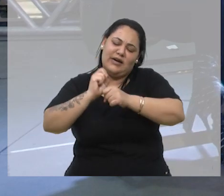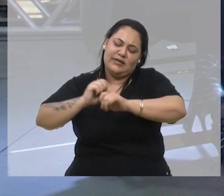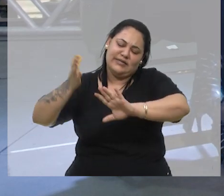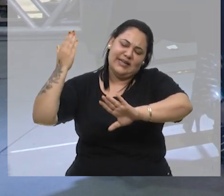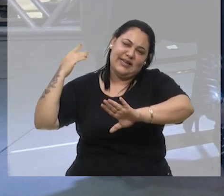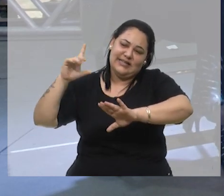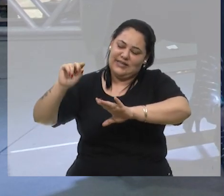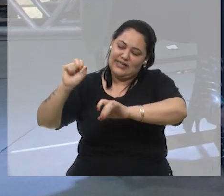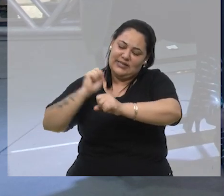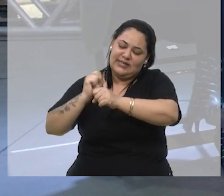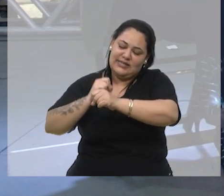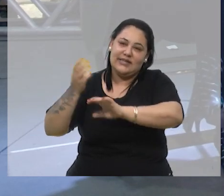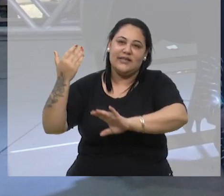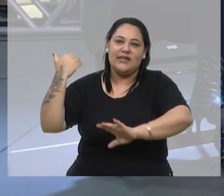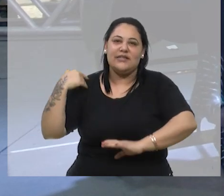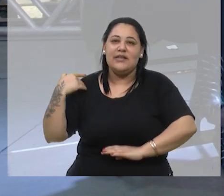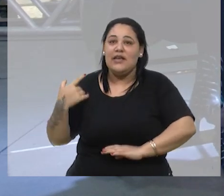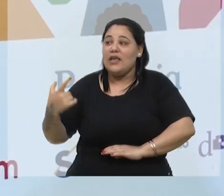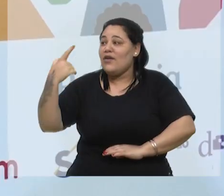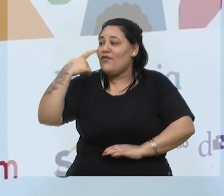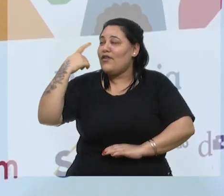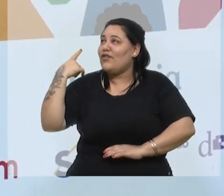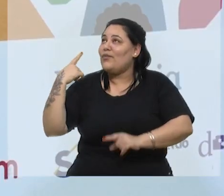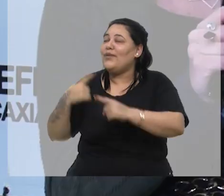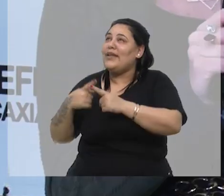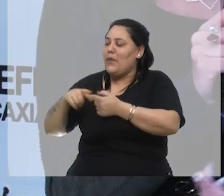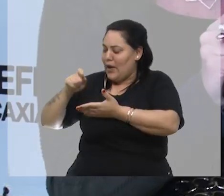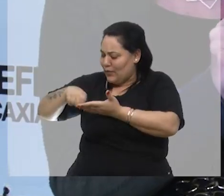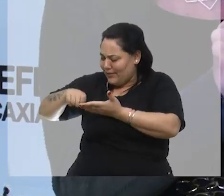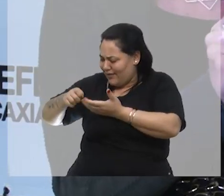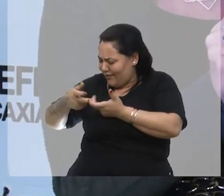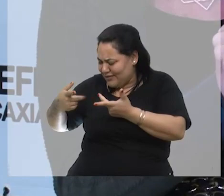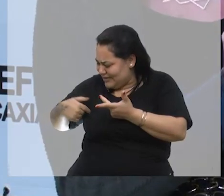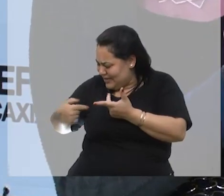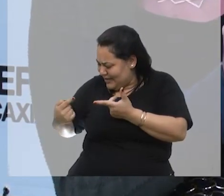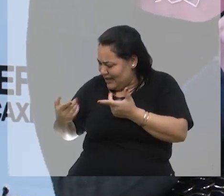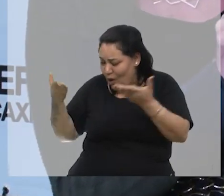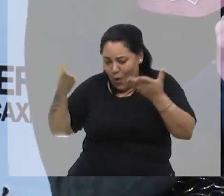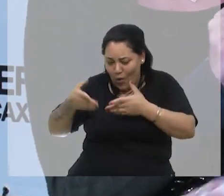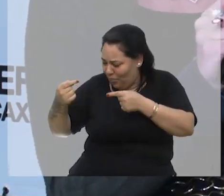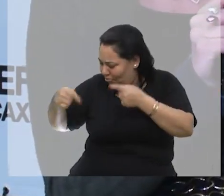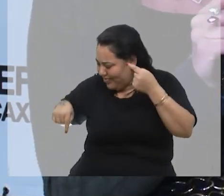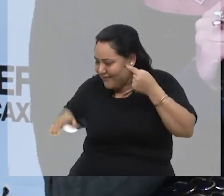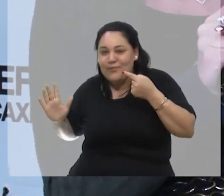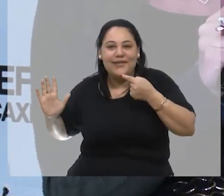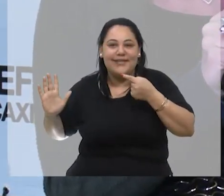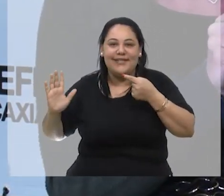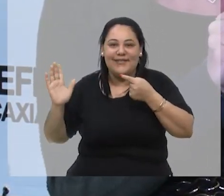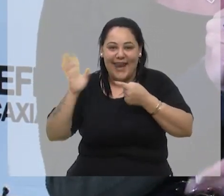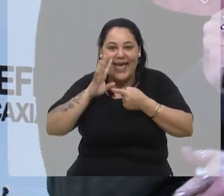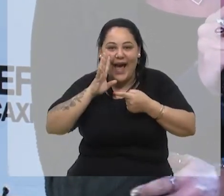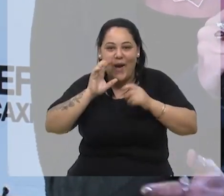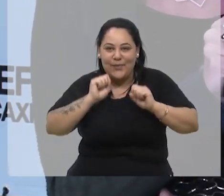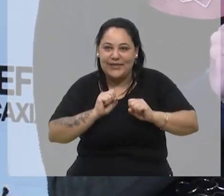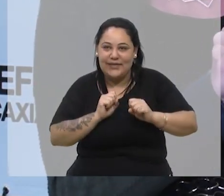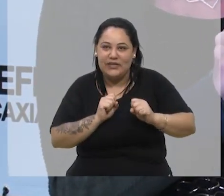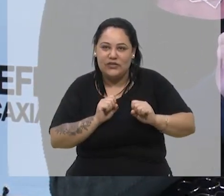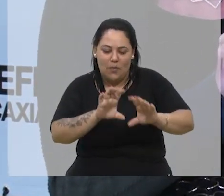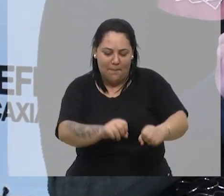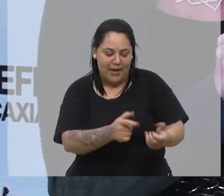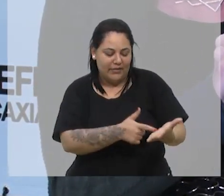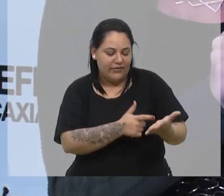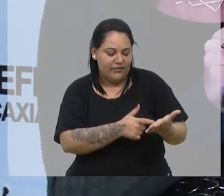anos, entre os dias 24 e 31 de maio. Durante a Semana do Esporte, diversas atividades